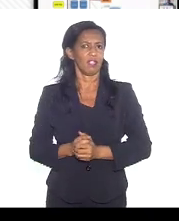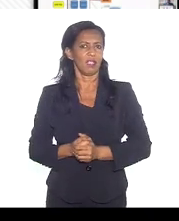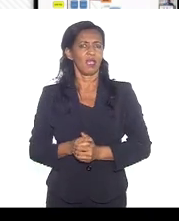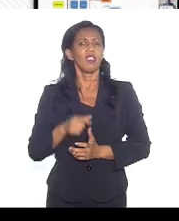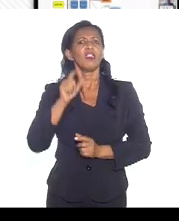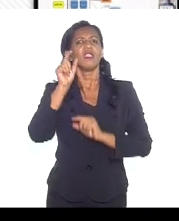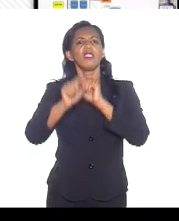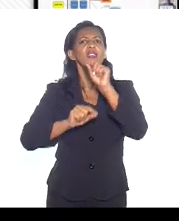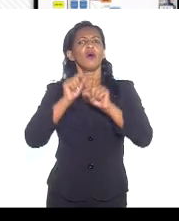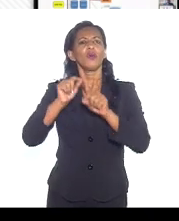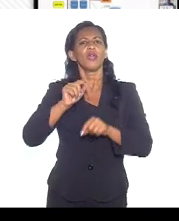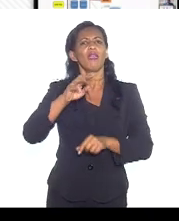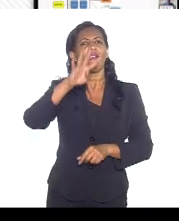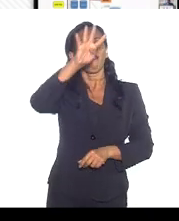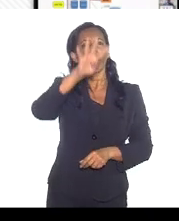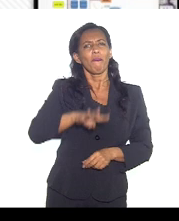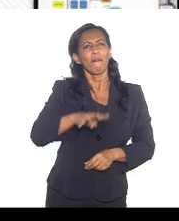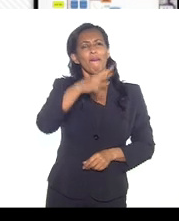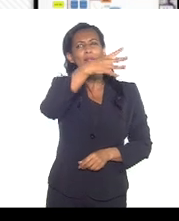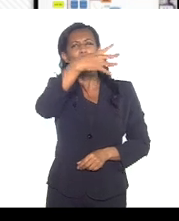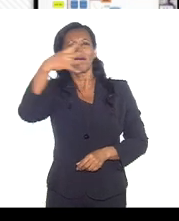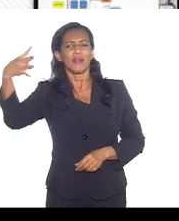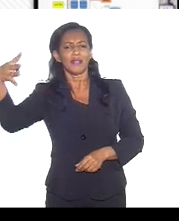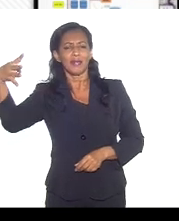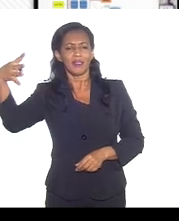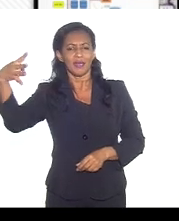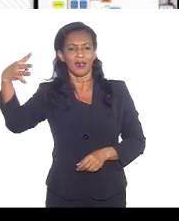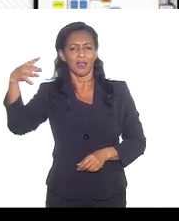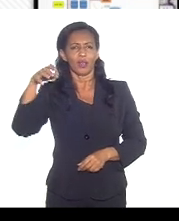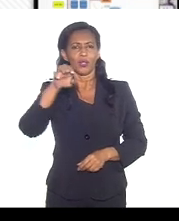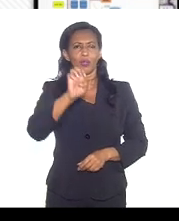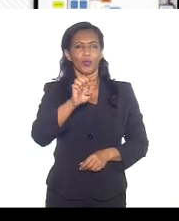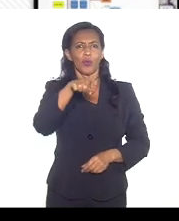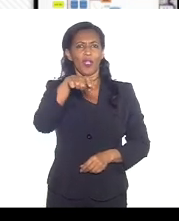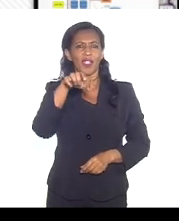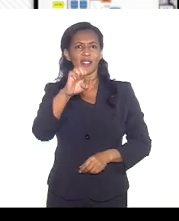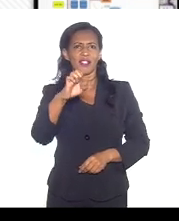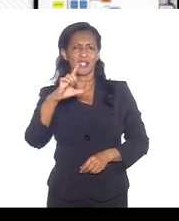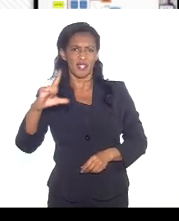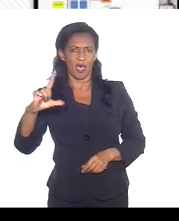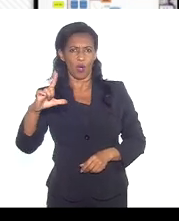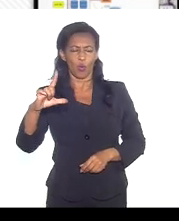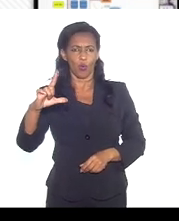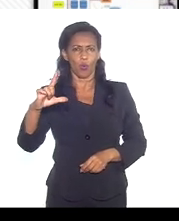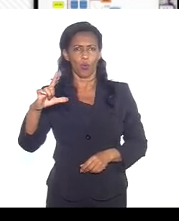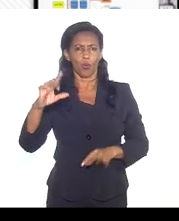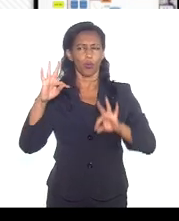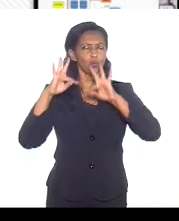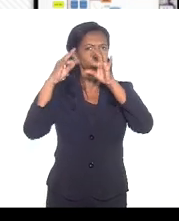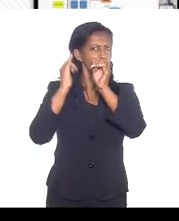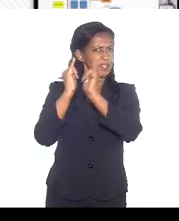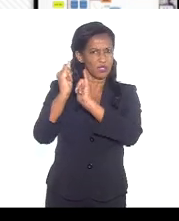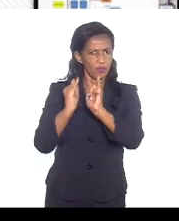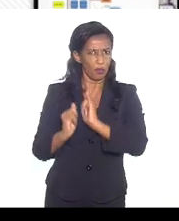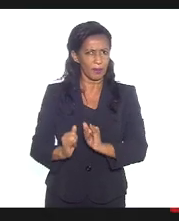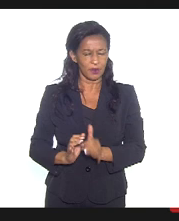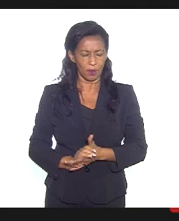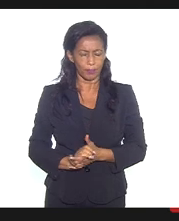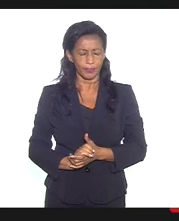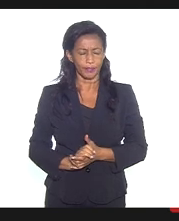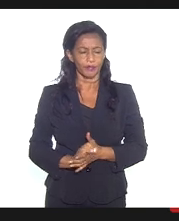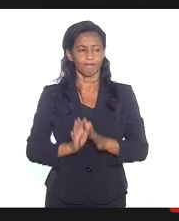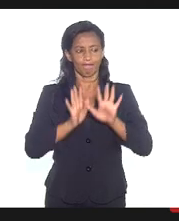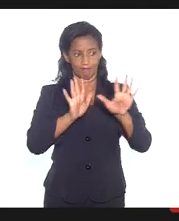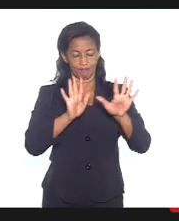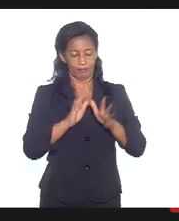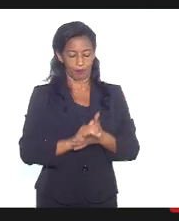planilha do Excel com todas as informações detalhadas de cada campo? Não. Olha só, vamos lá.